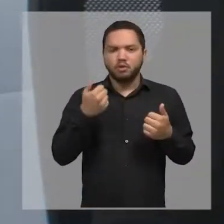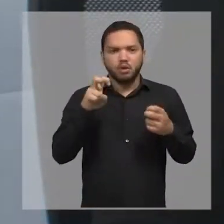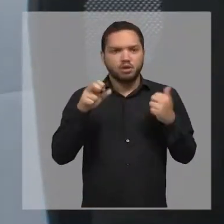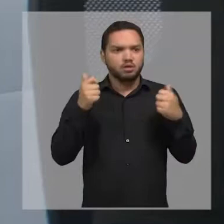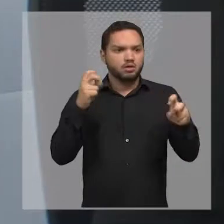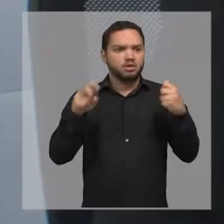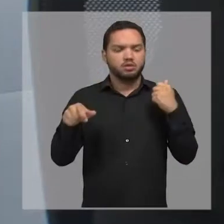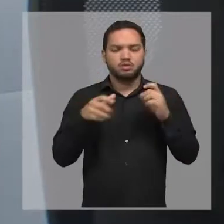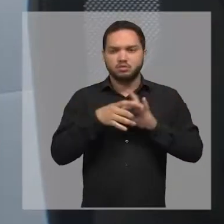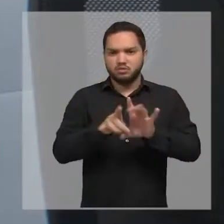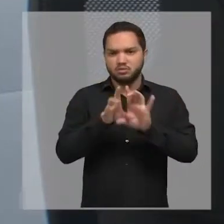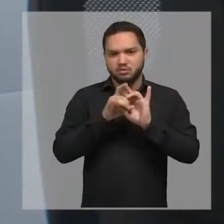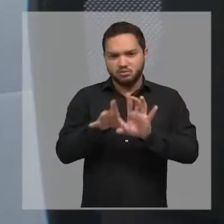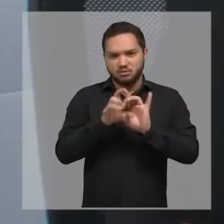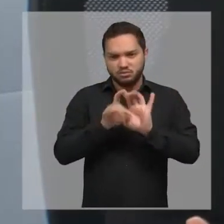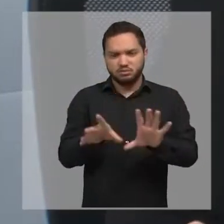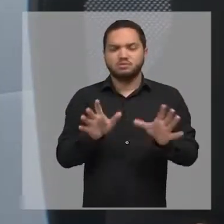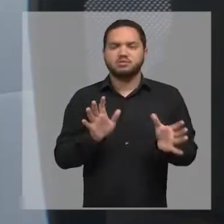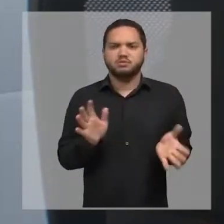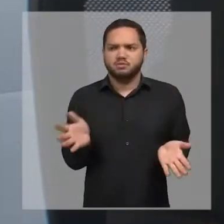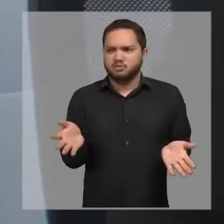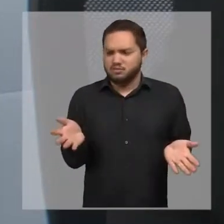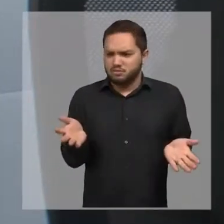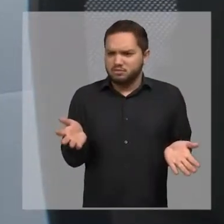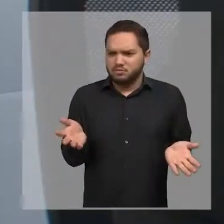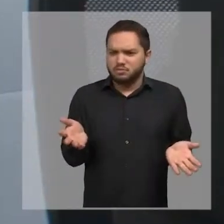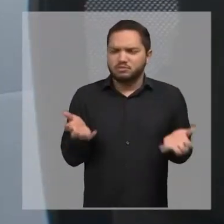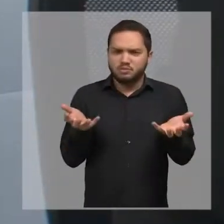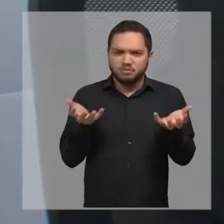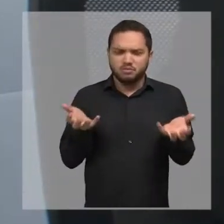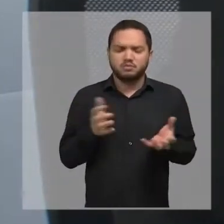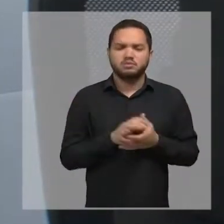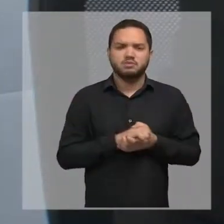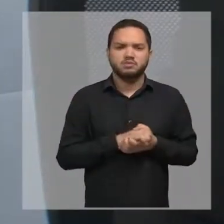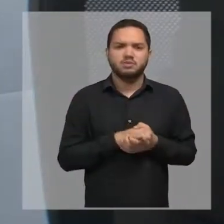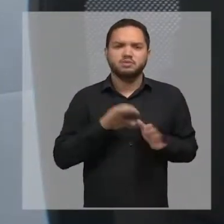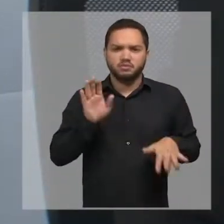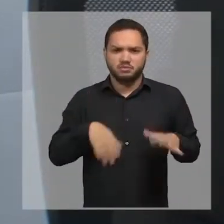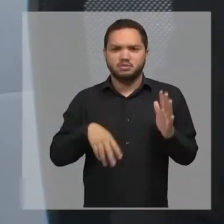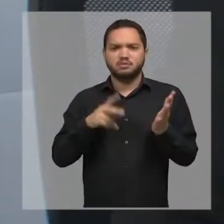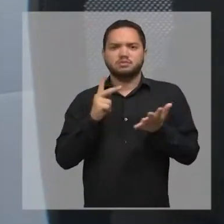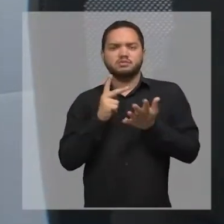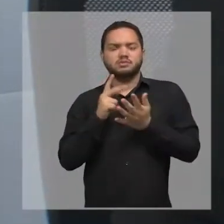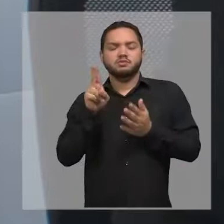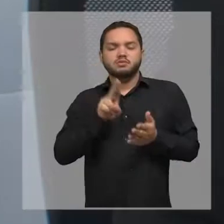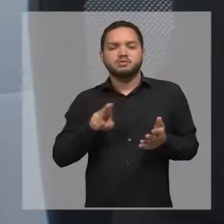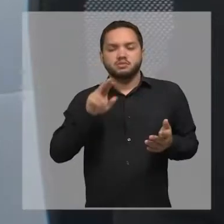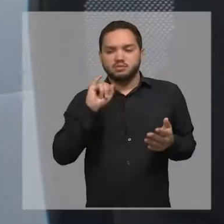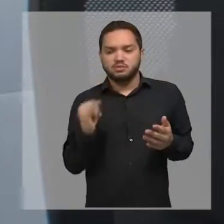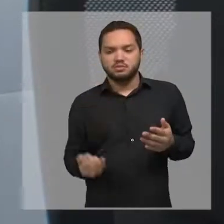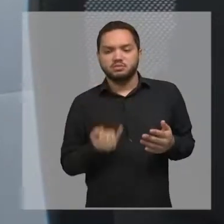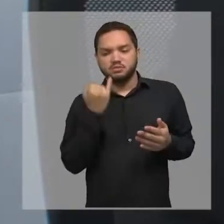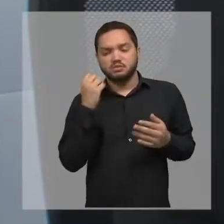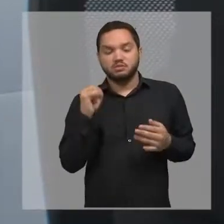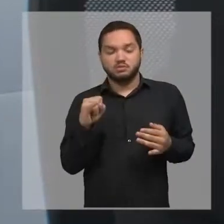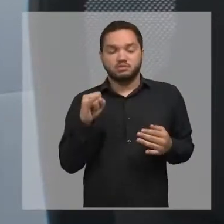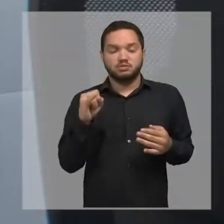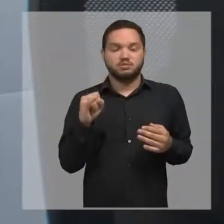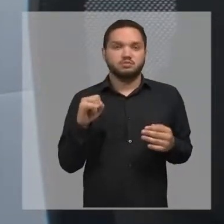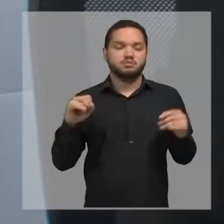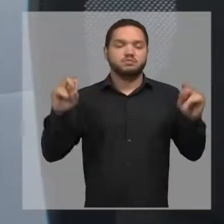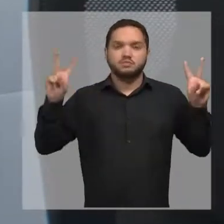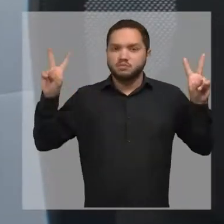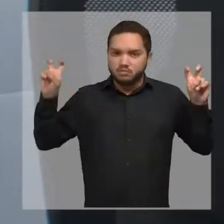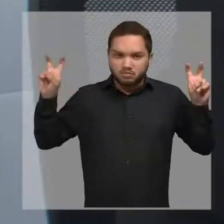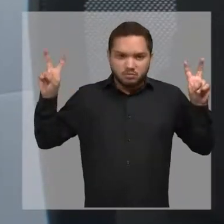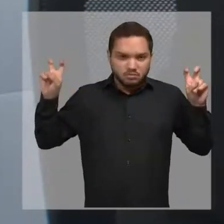pública de 15 dias, se fosse permitido. Outros, literalmente, usam essa ferramenta em